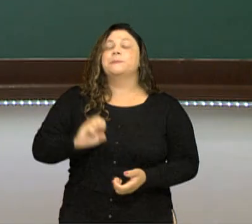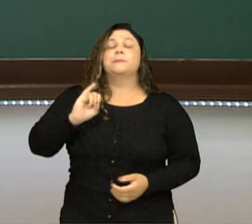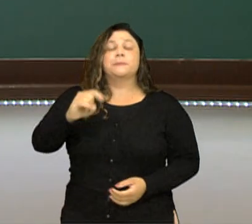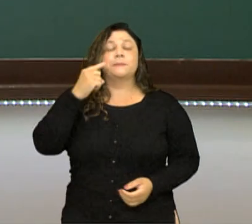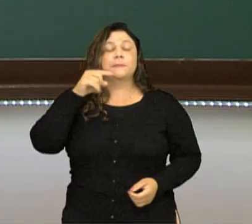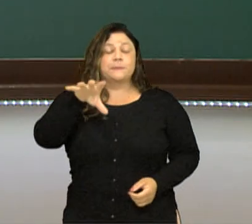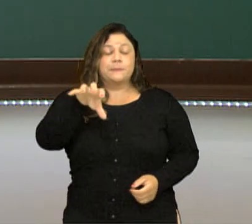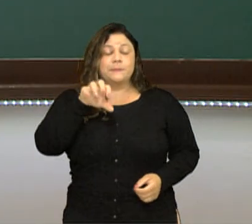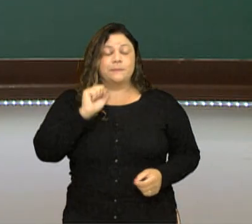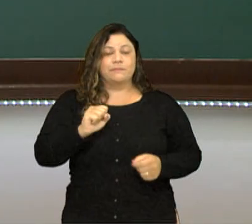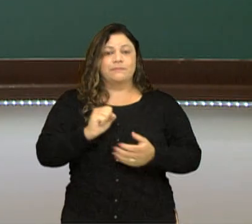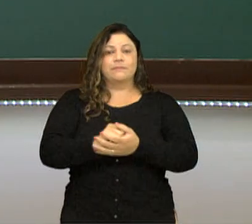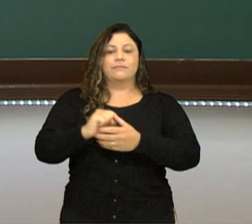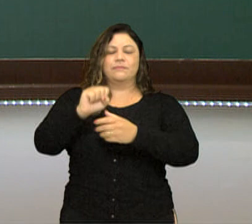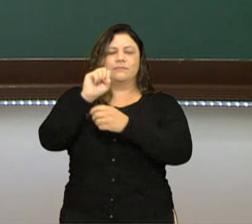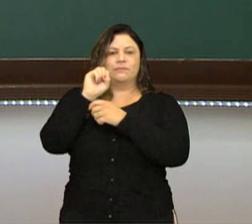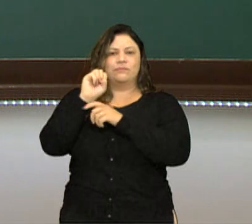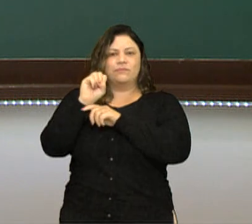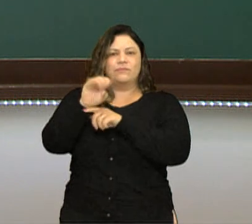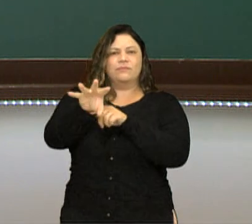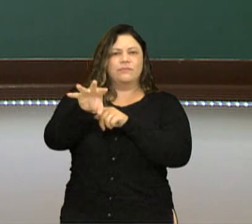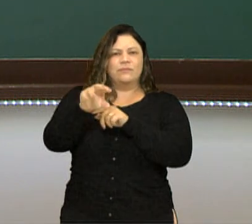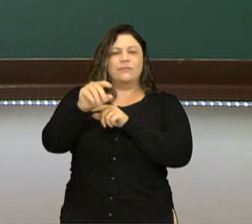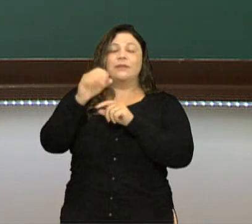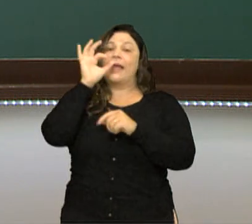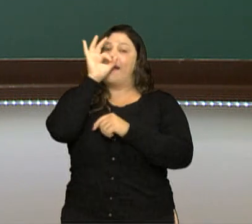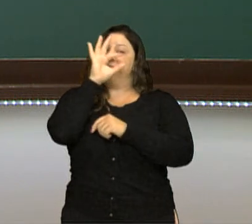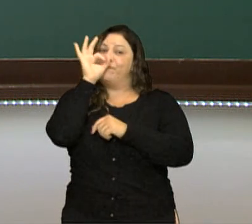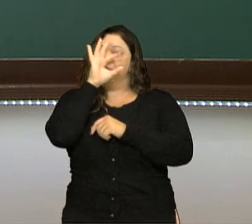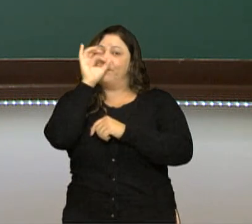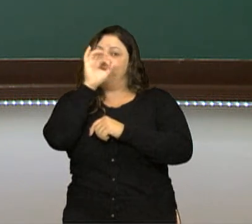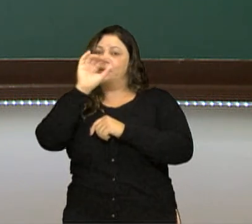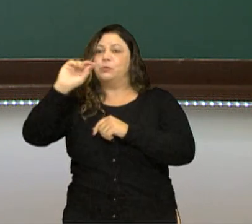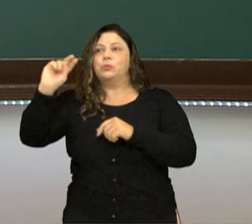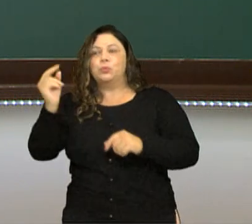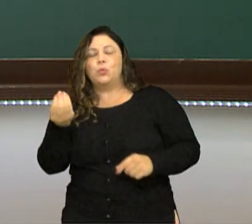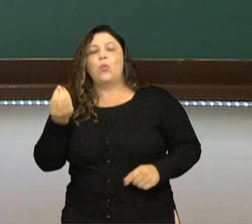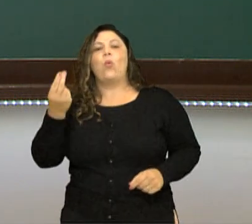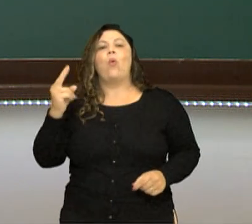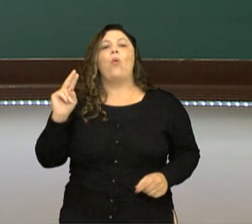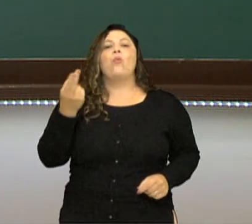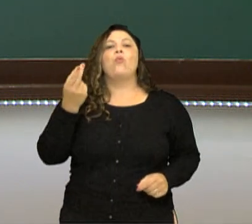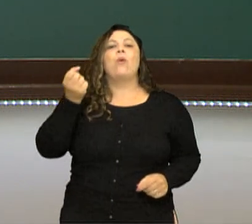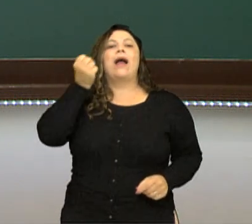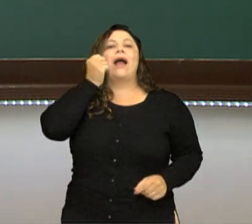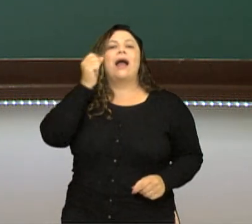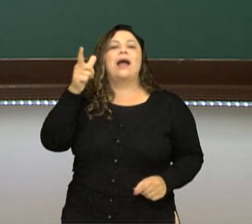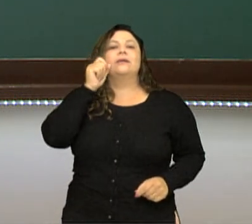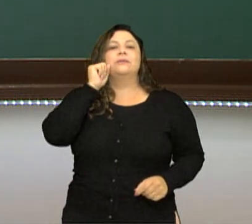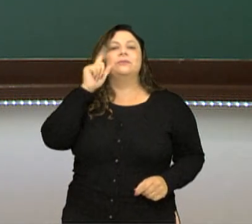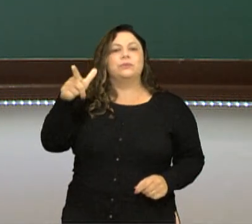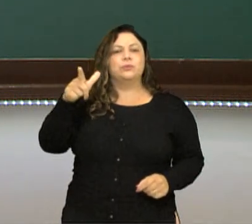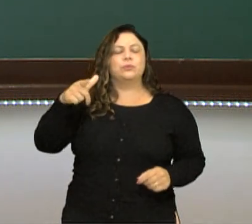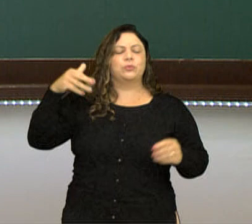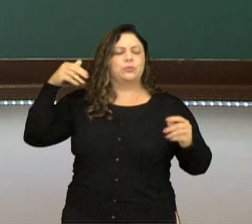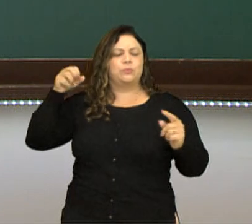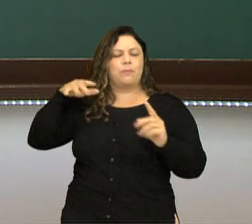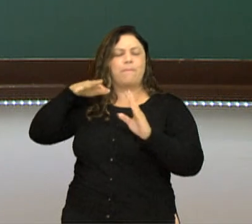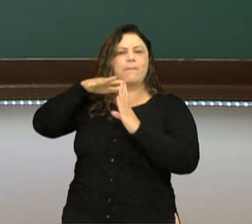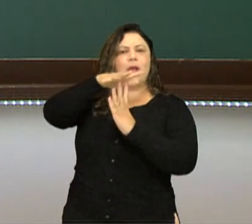de cor verde e uma segunda lanterna de cor azul, se você fizer um raio de luz passar sobre o outro,